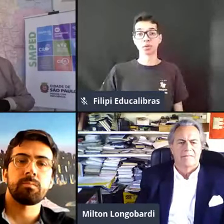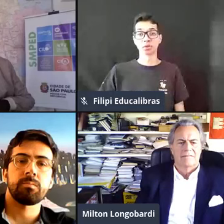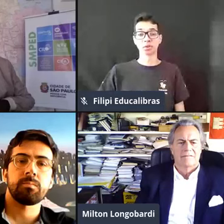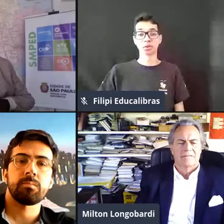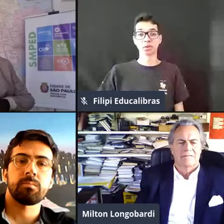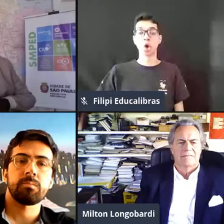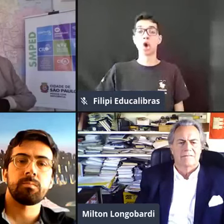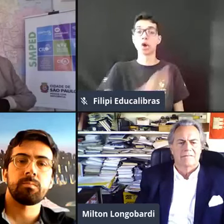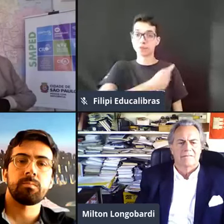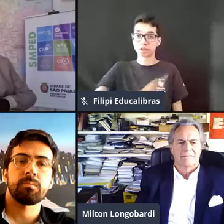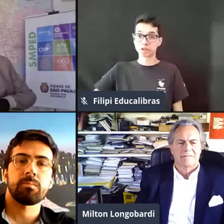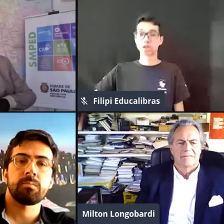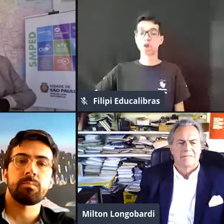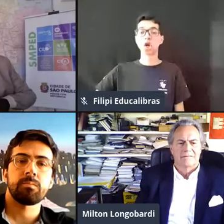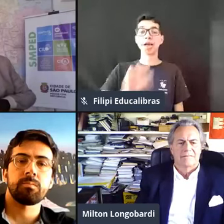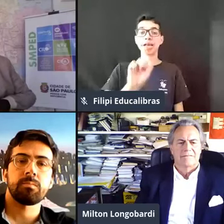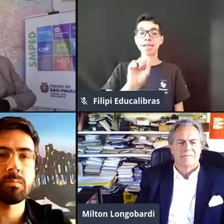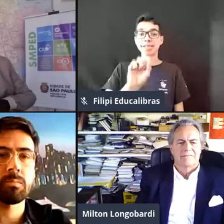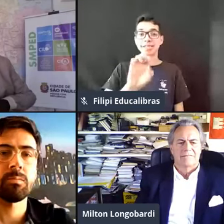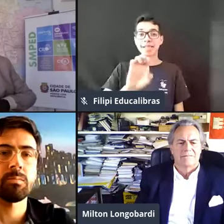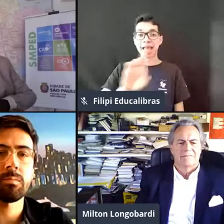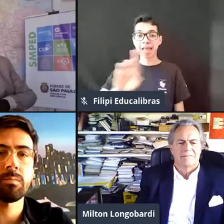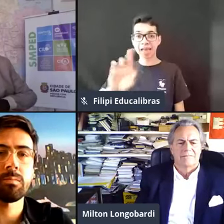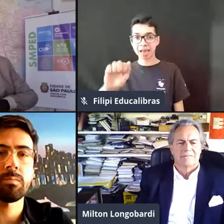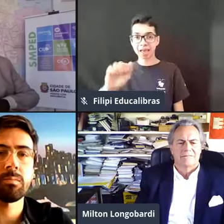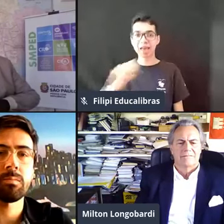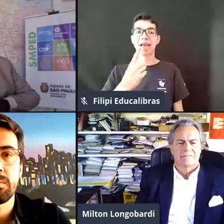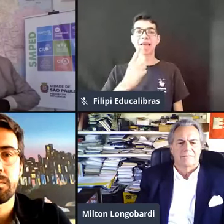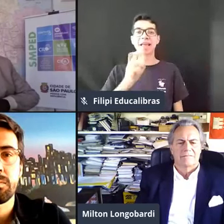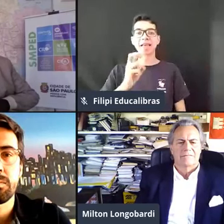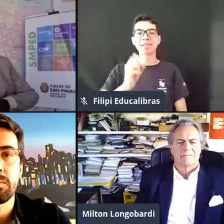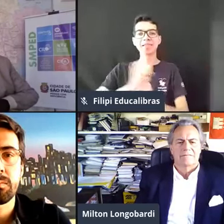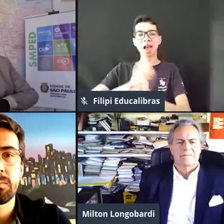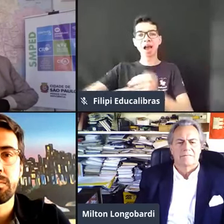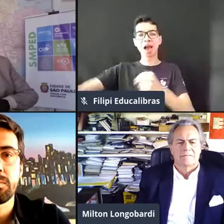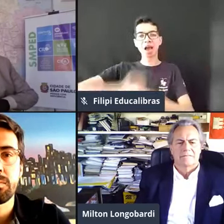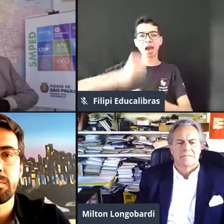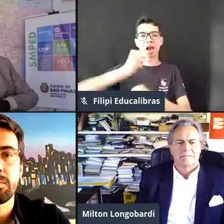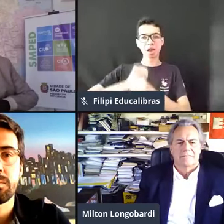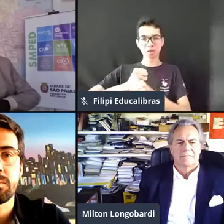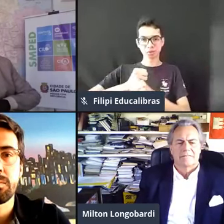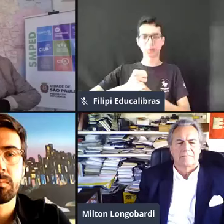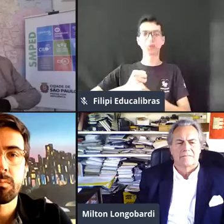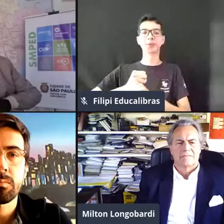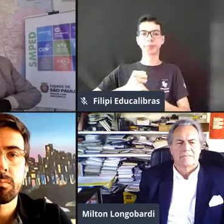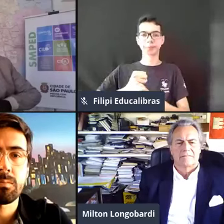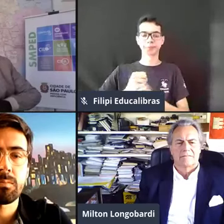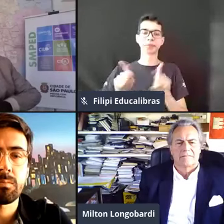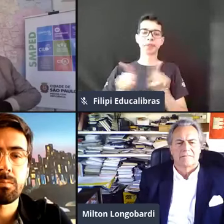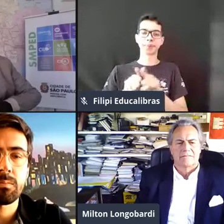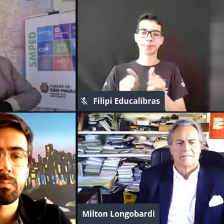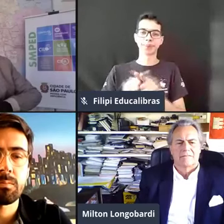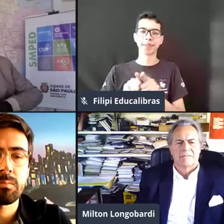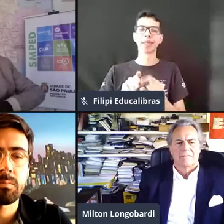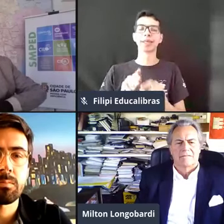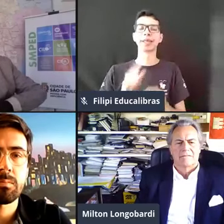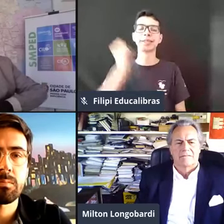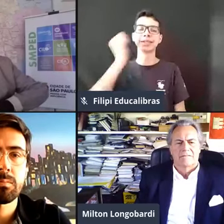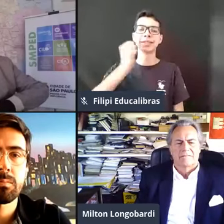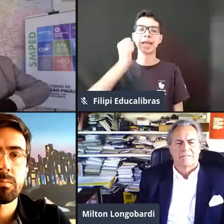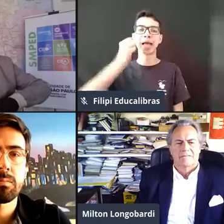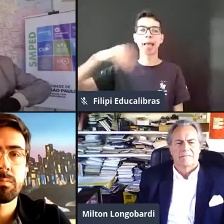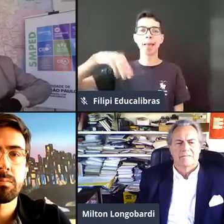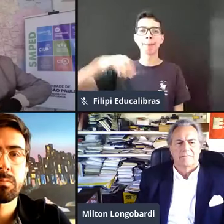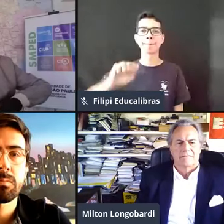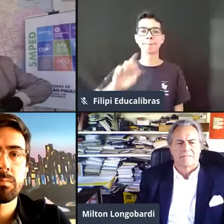anos atrás, ele, obviamente, conversando com outras pessoas, a atual senadora Mara Gabrilli e outros,